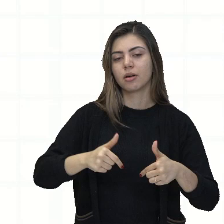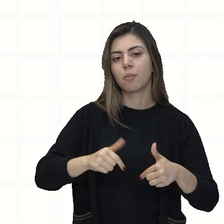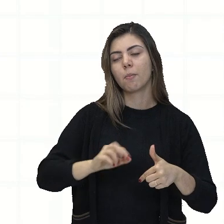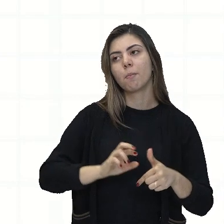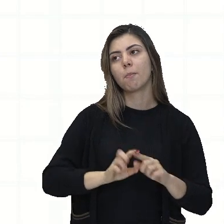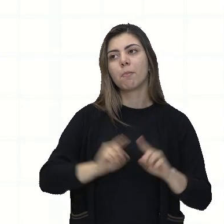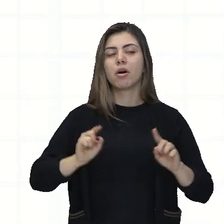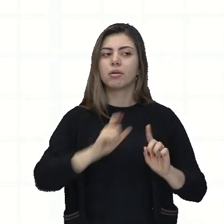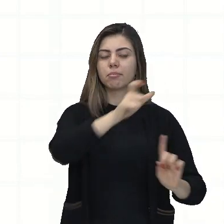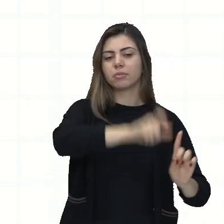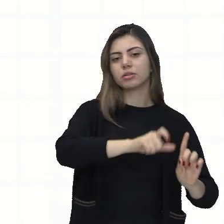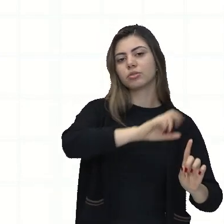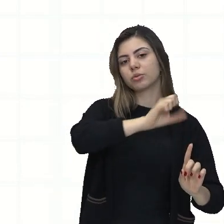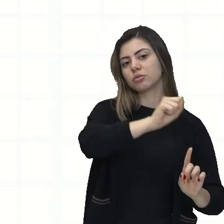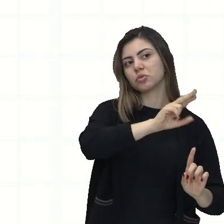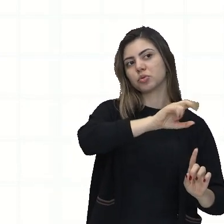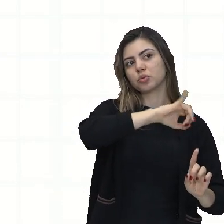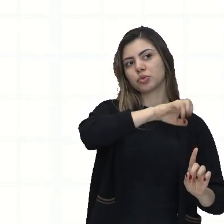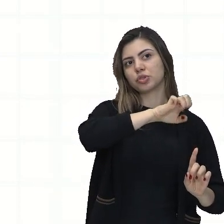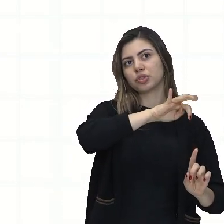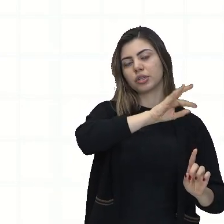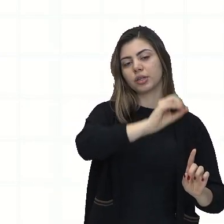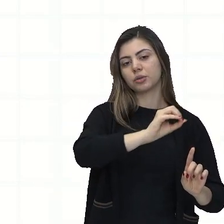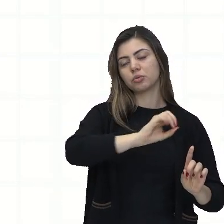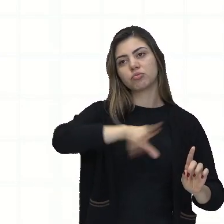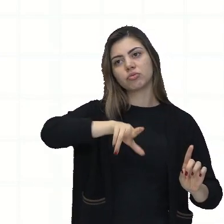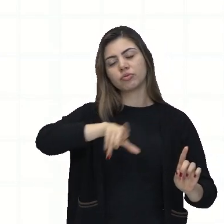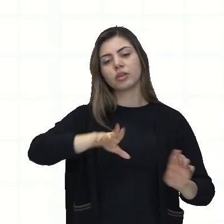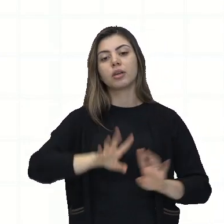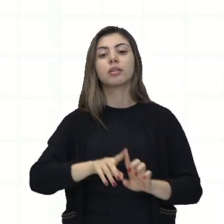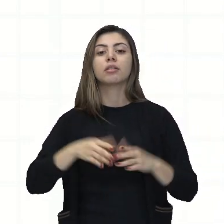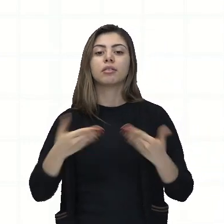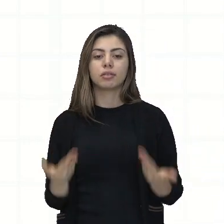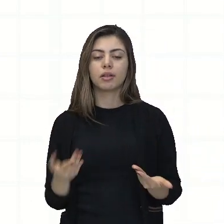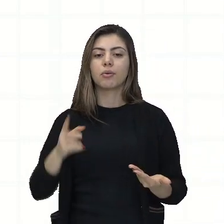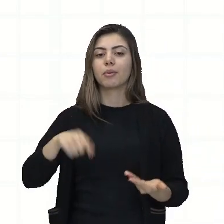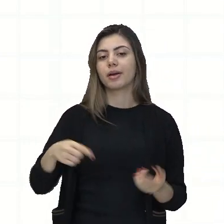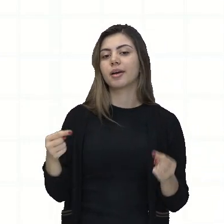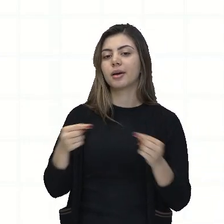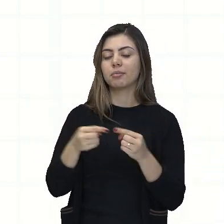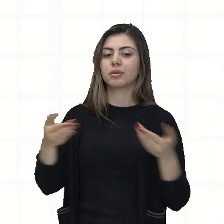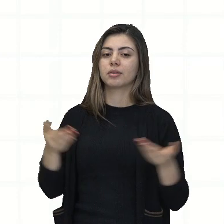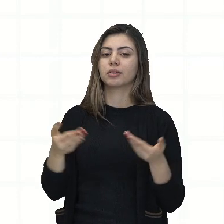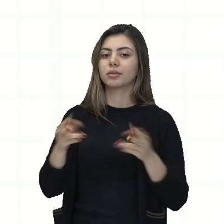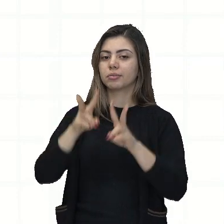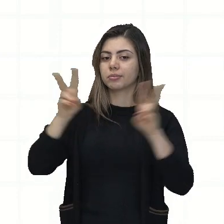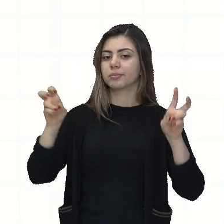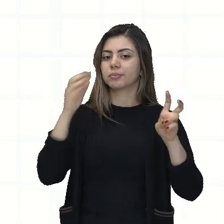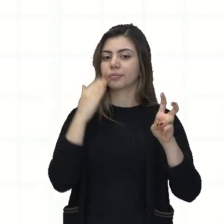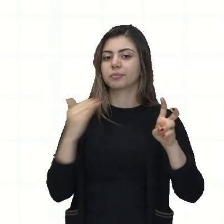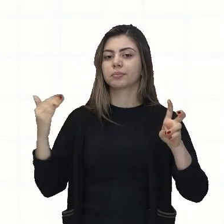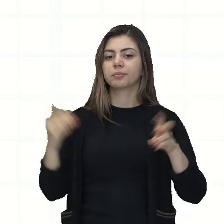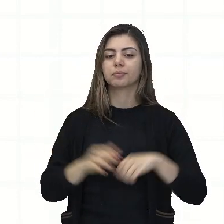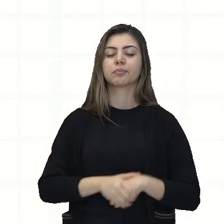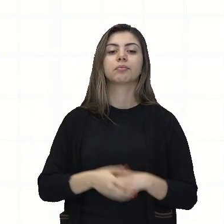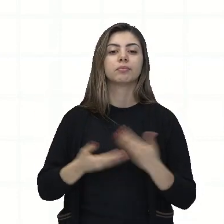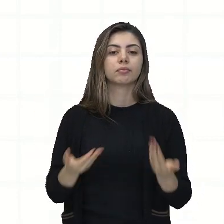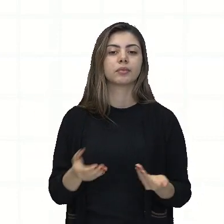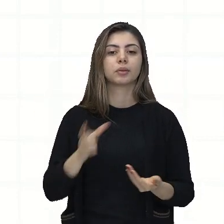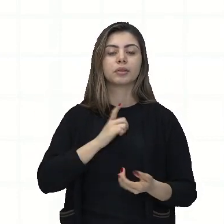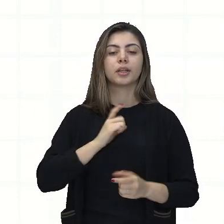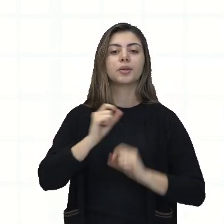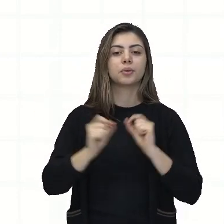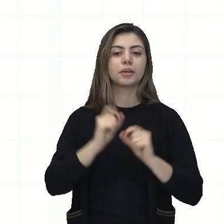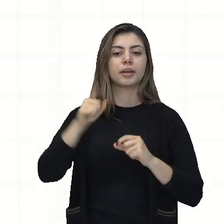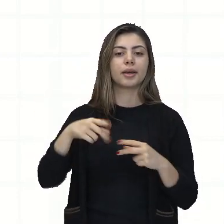o sujeito. E esse termo eu vou chamar de agente da passiva. Ele é introduzido por essa preposição,